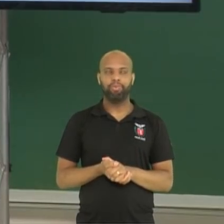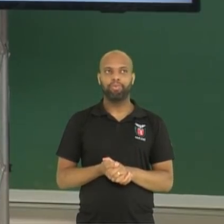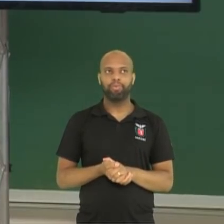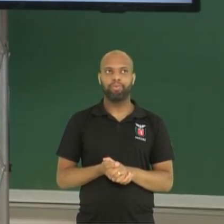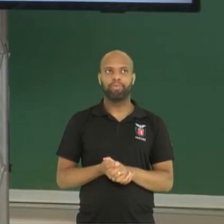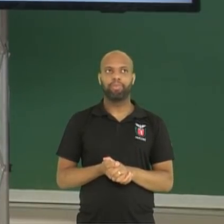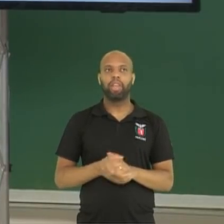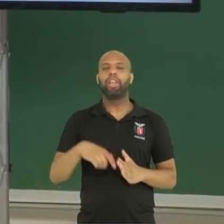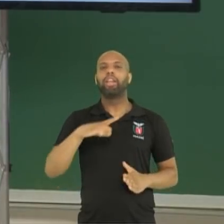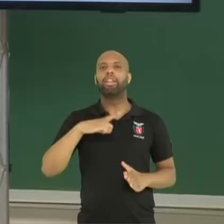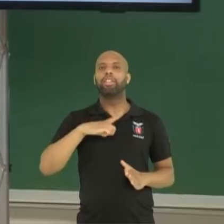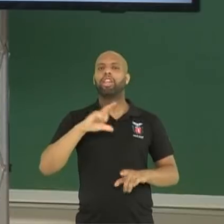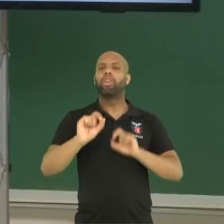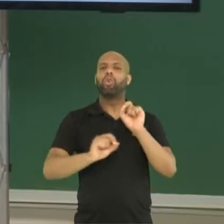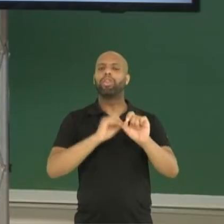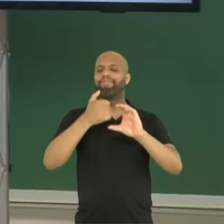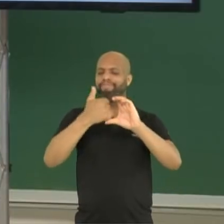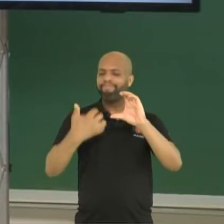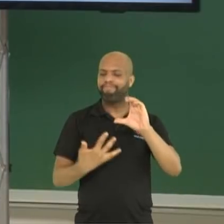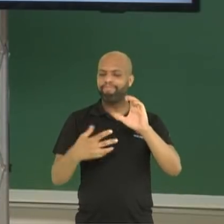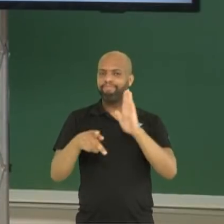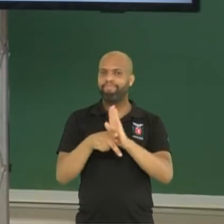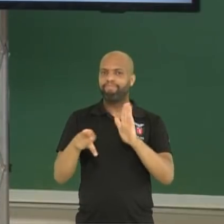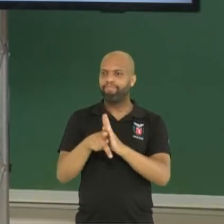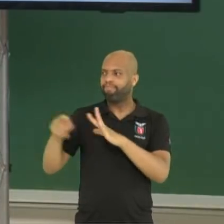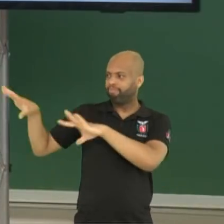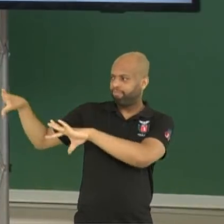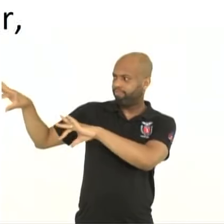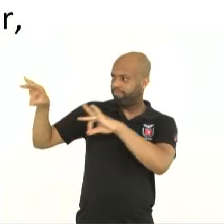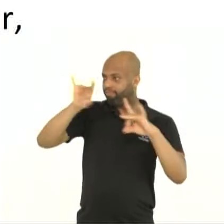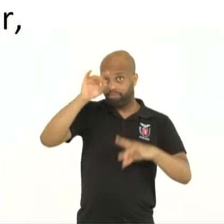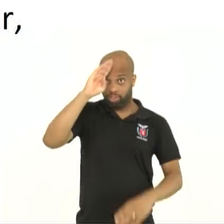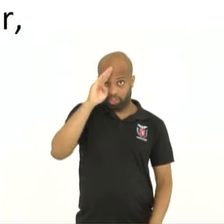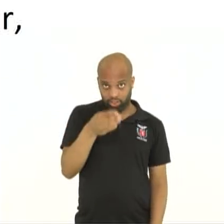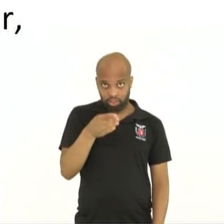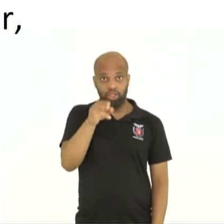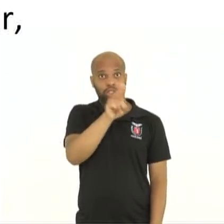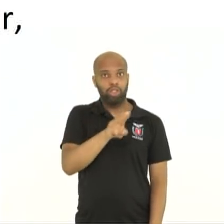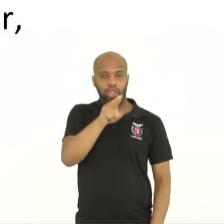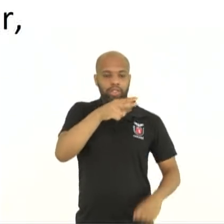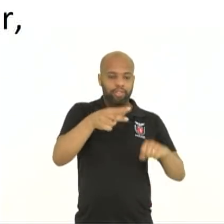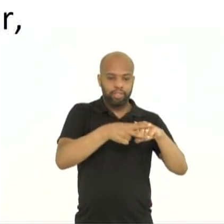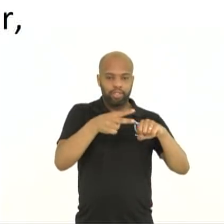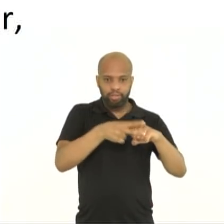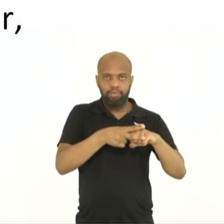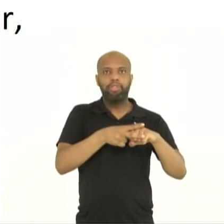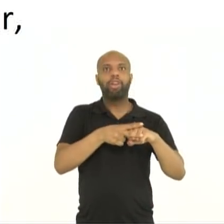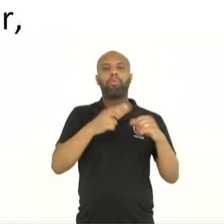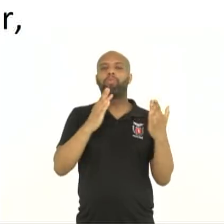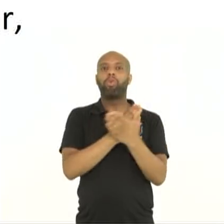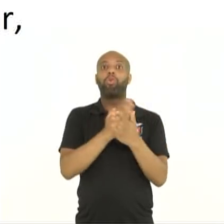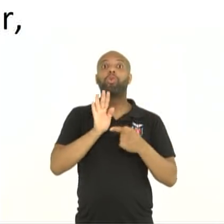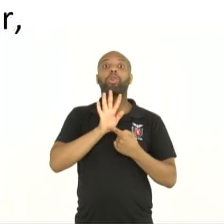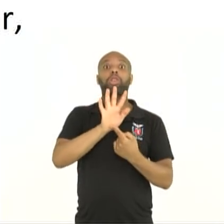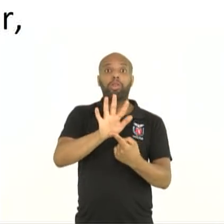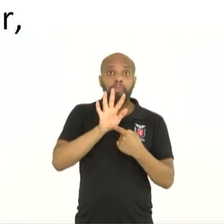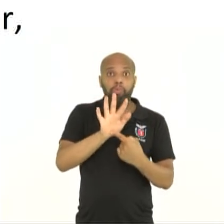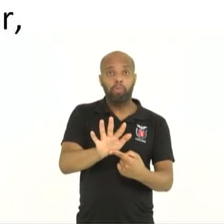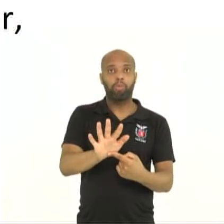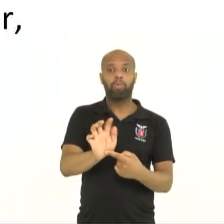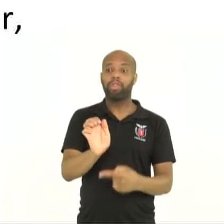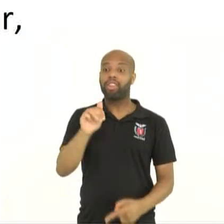As marcas características do discurso direto são o uso de verbos de elocução que anunciam